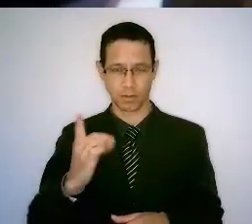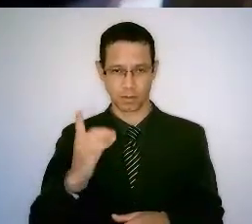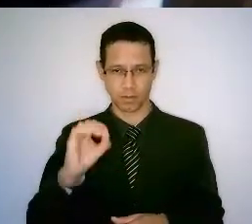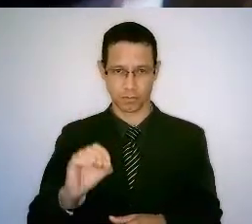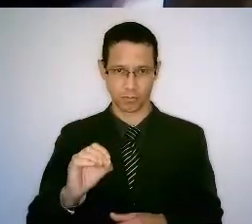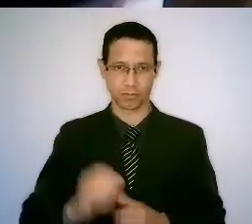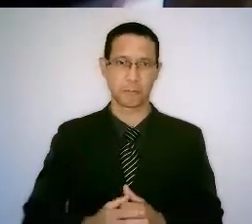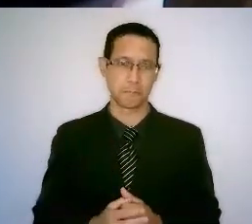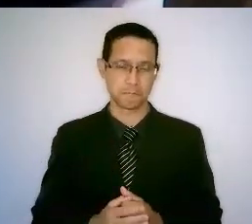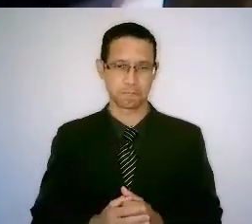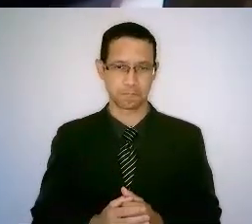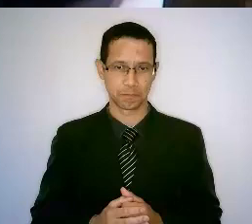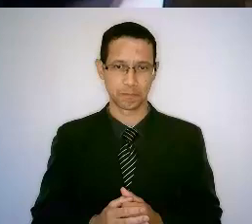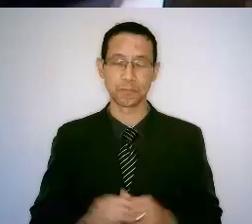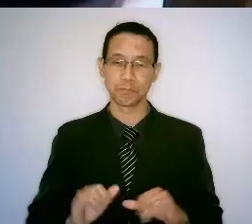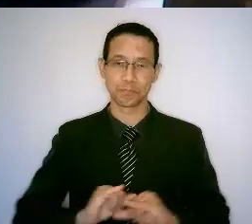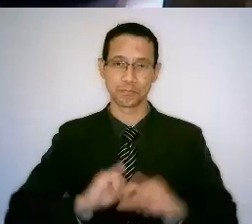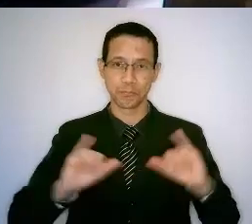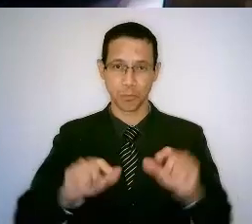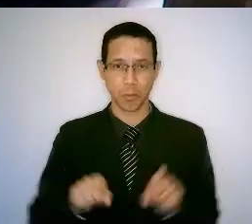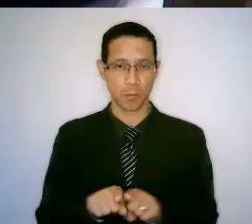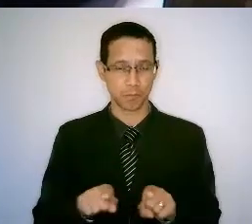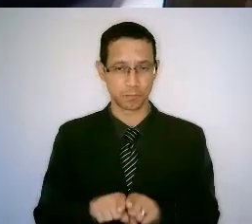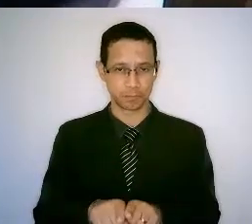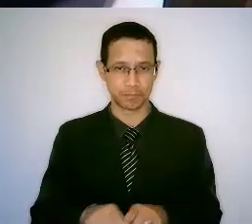Eu devo dizer que